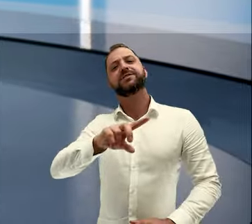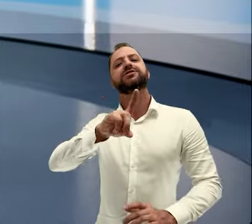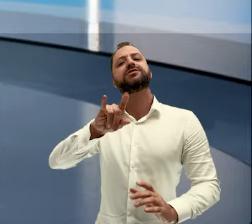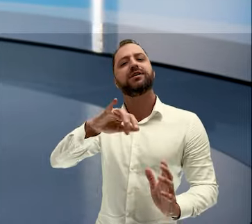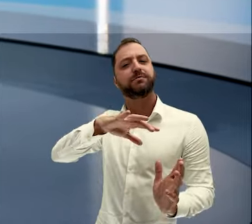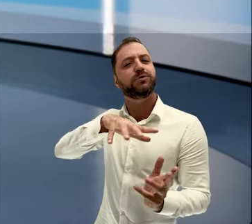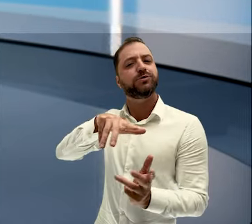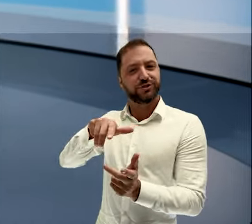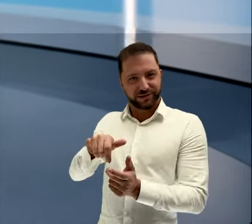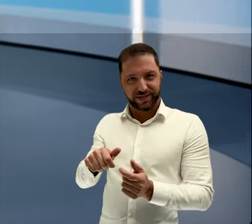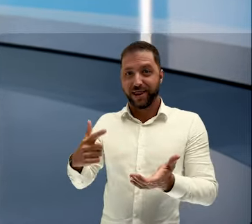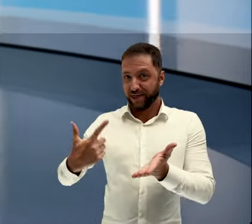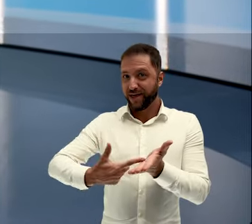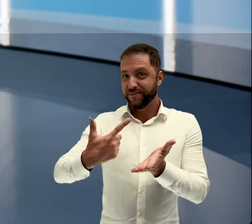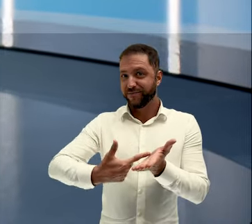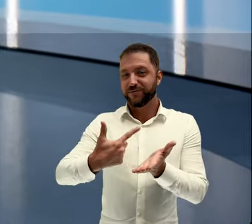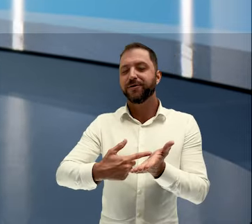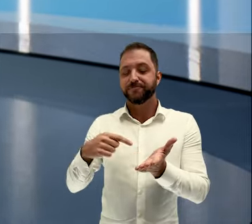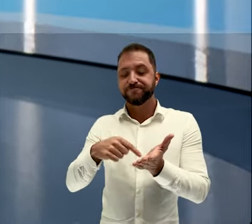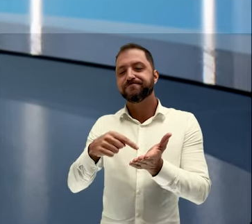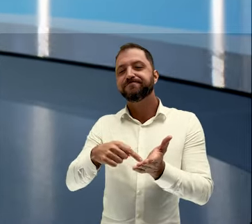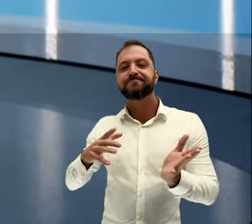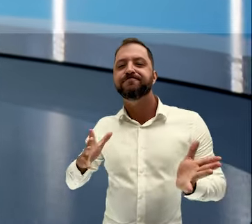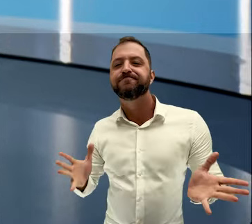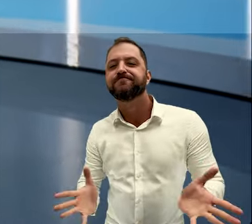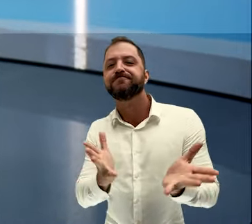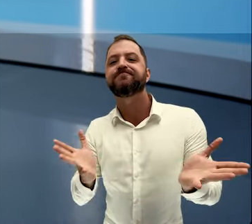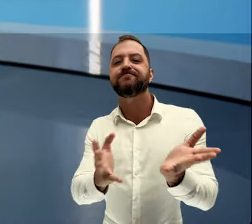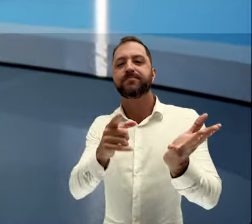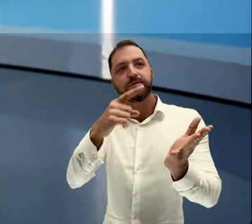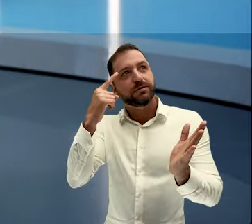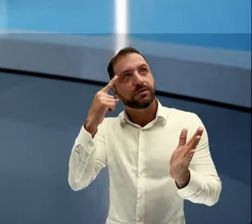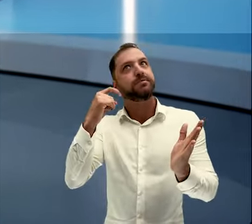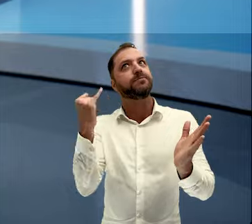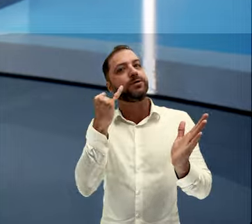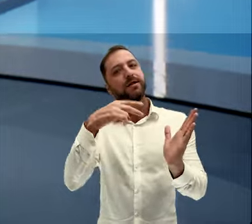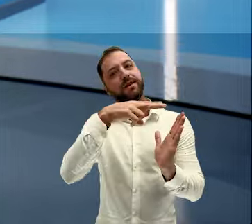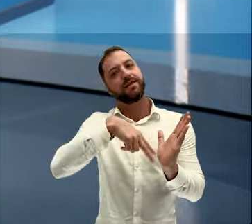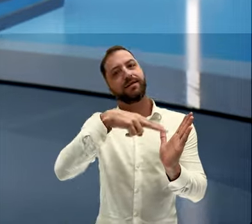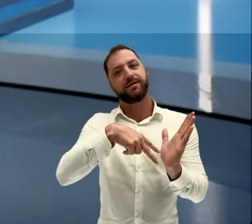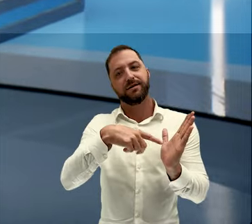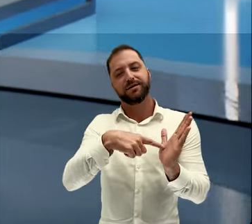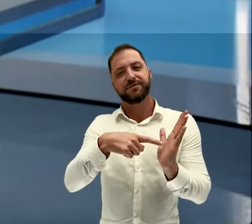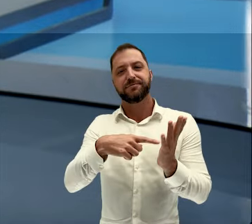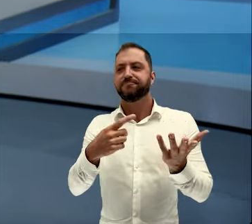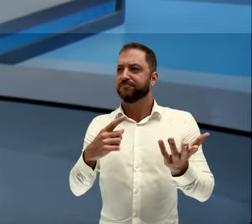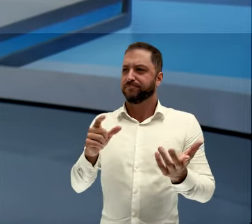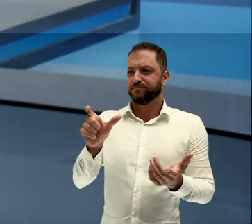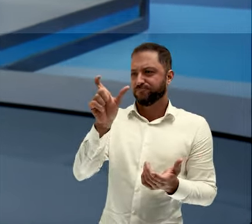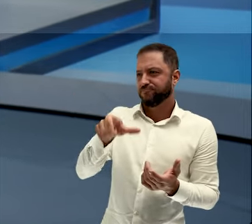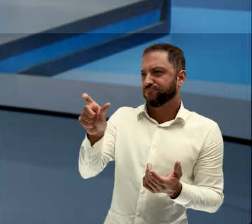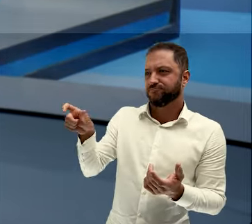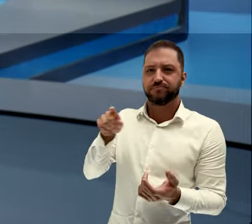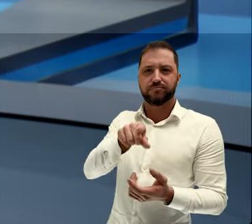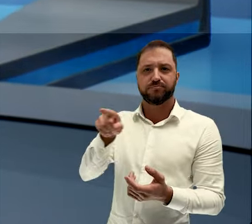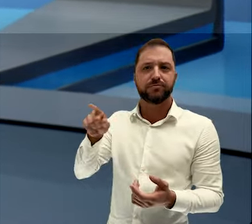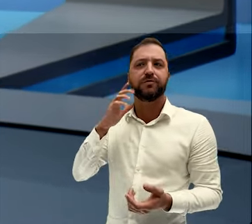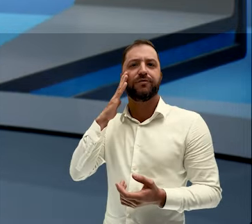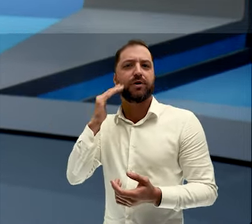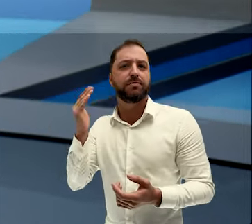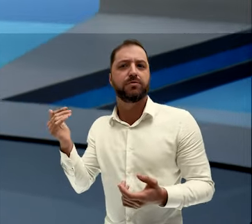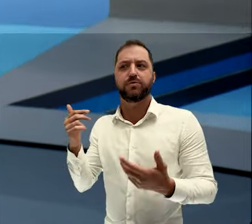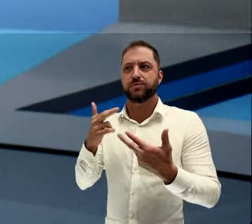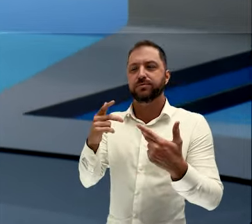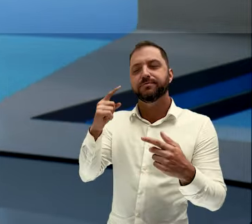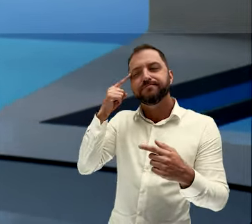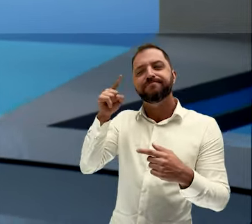O Dia Mundial do Livro é um incentivo para ações de estímulo à leitura, homenagens e autores e reflexão